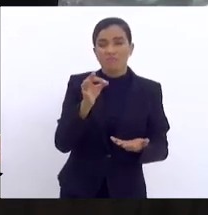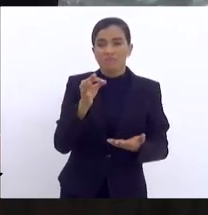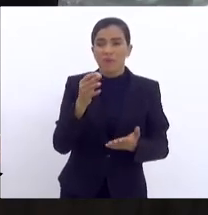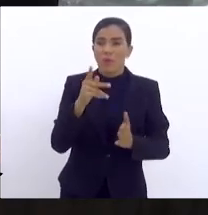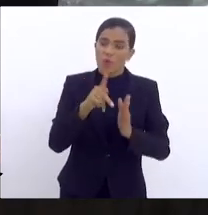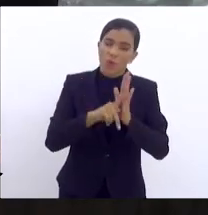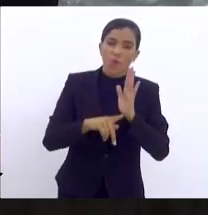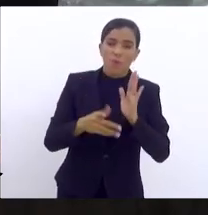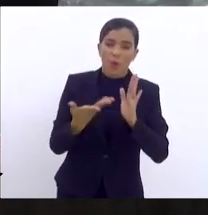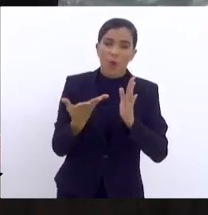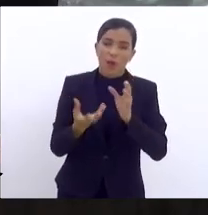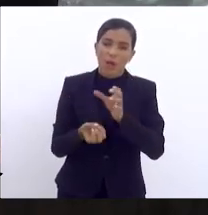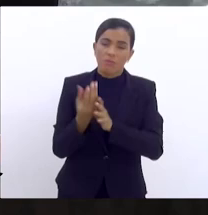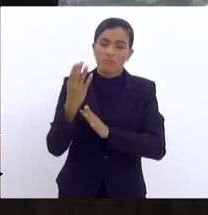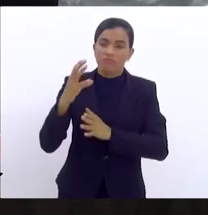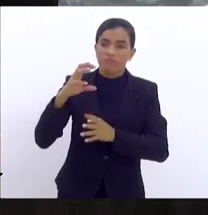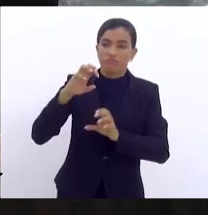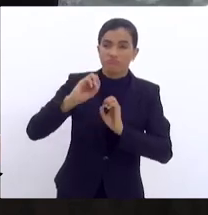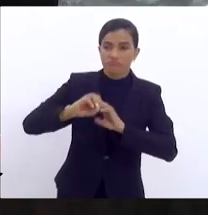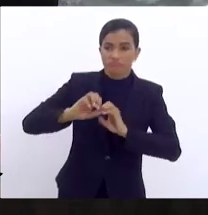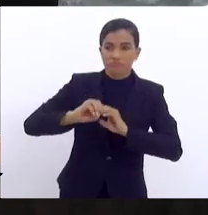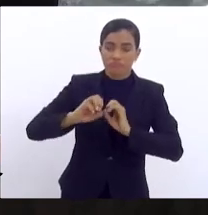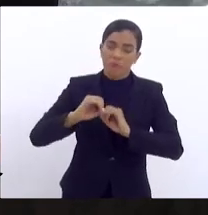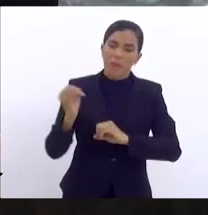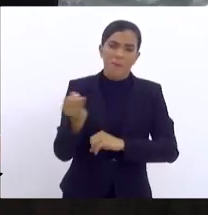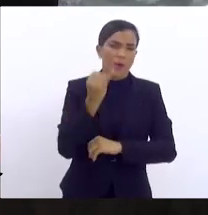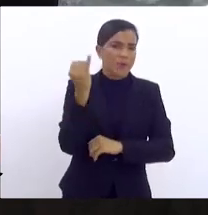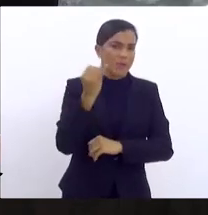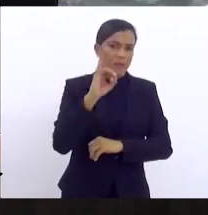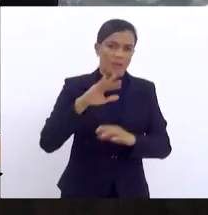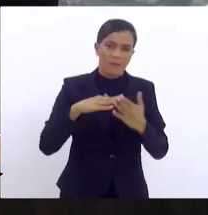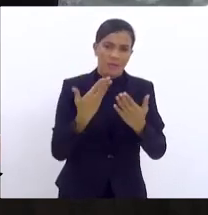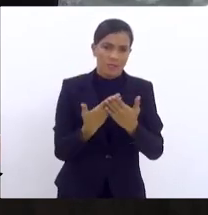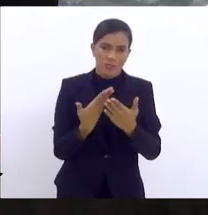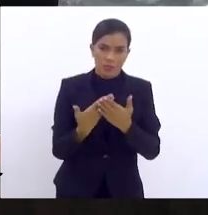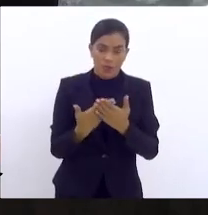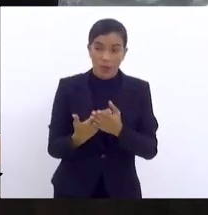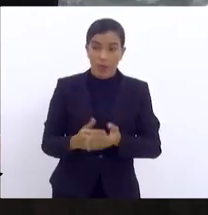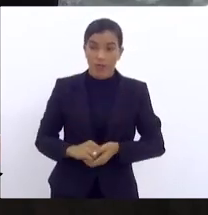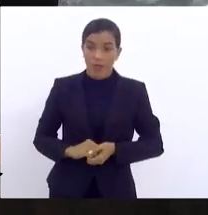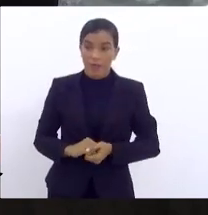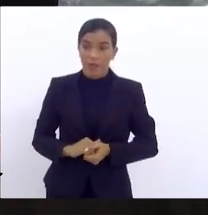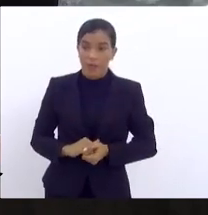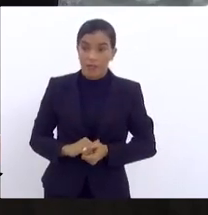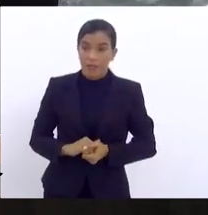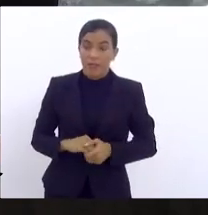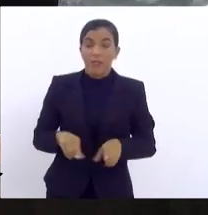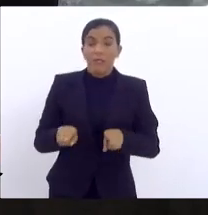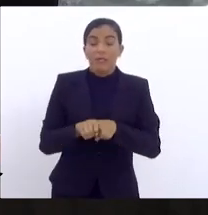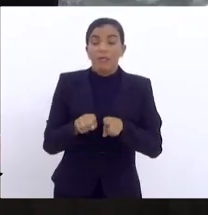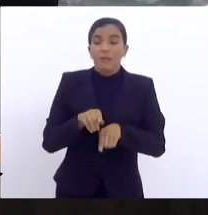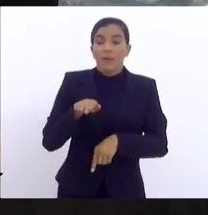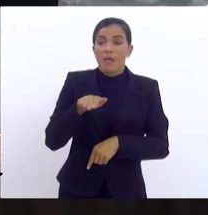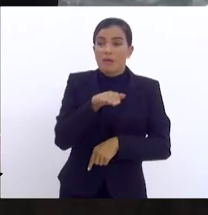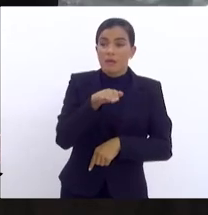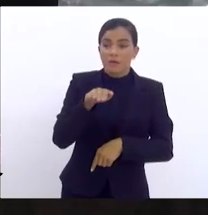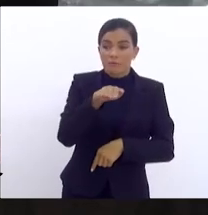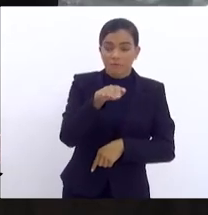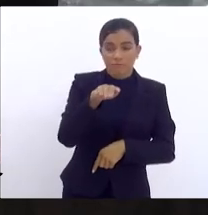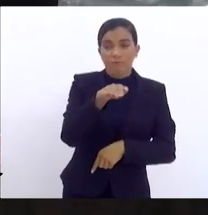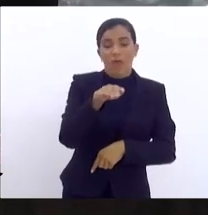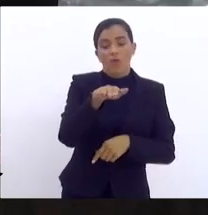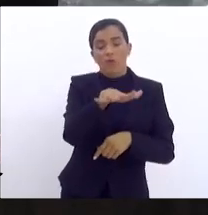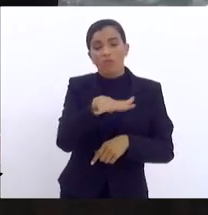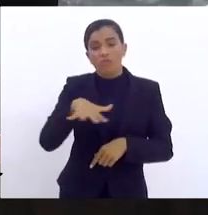nas escolas que também é muito importante tá pagando e viaturas batalhões em termos